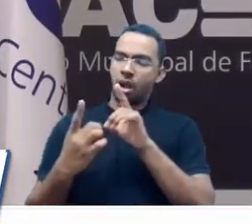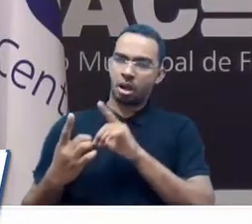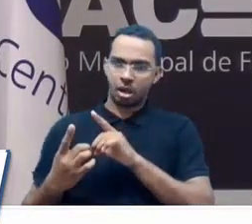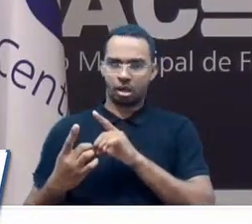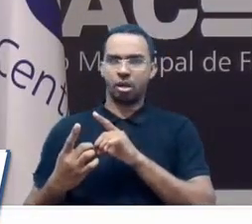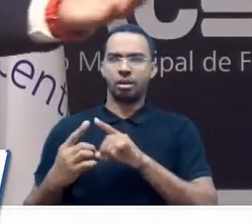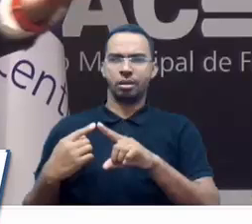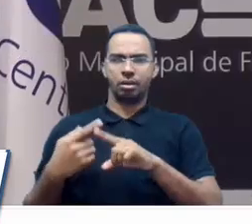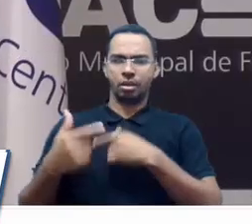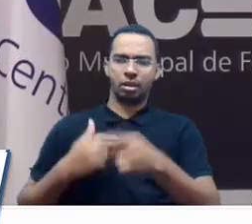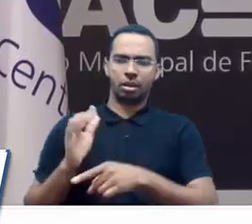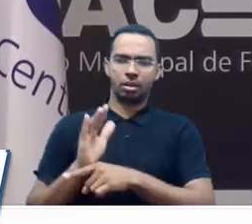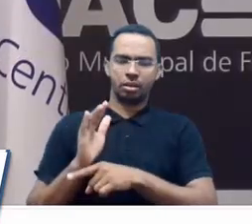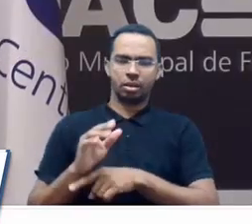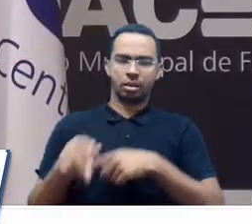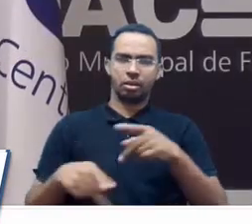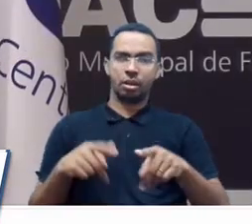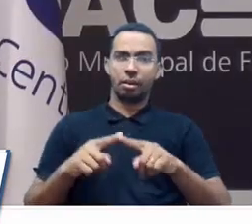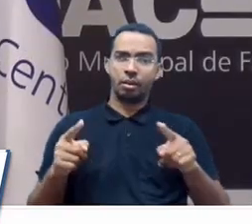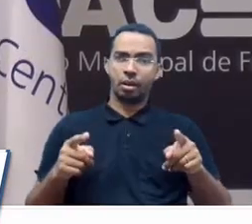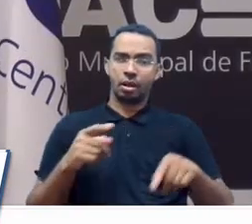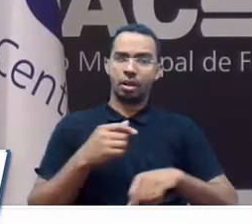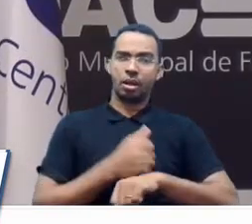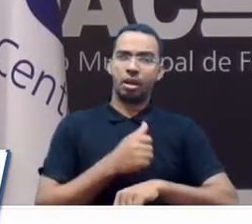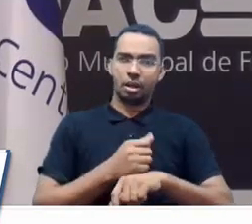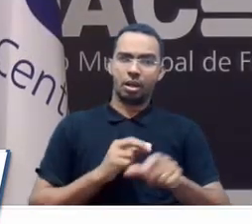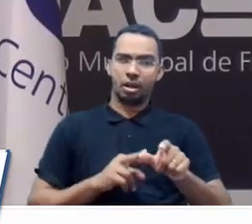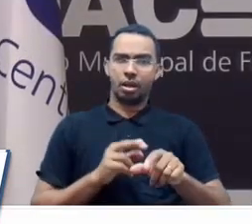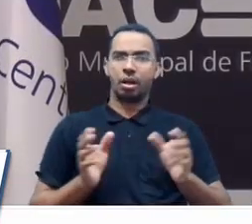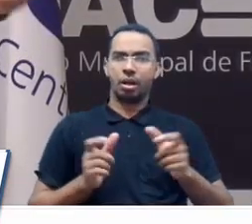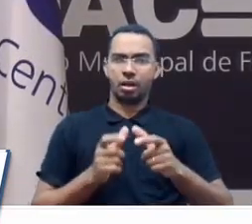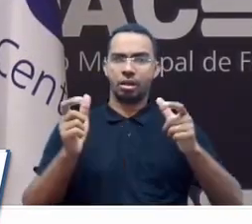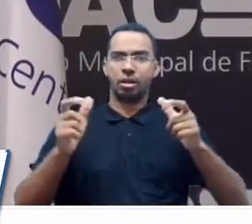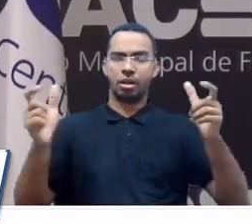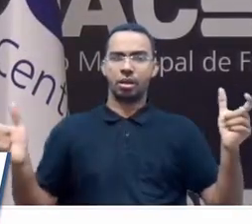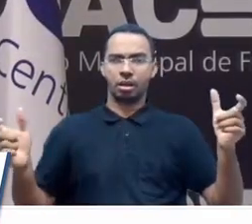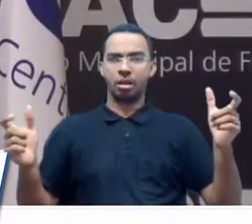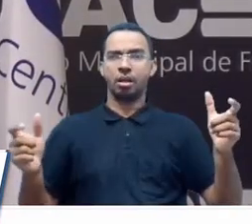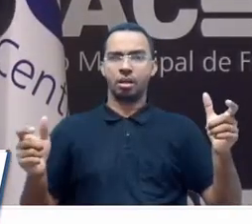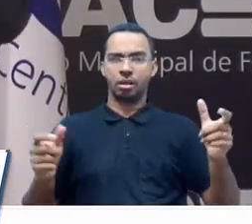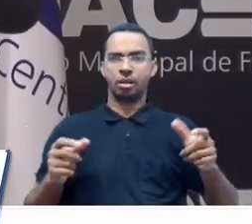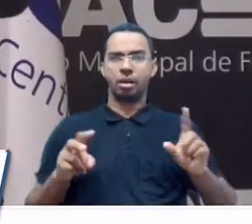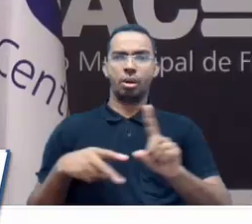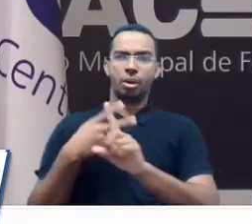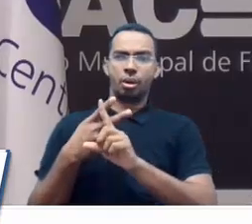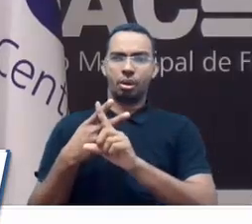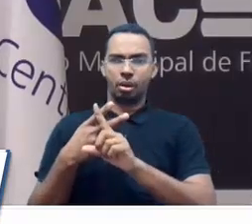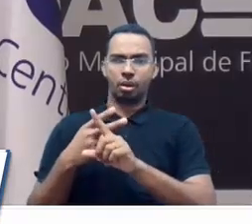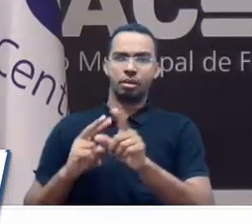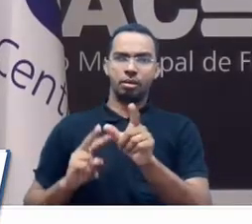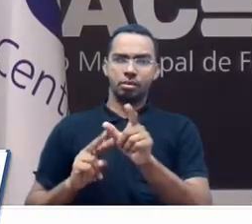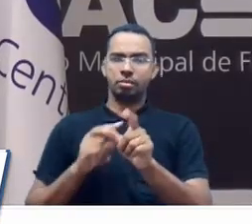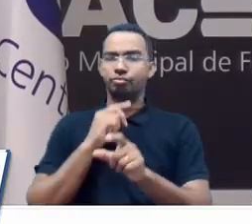para a população. Agora a Câmara, nós estamos estagnados aqui, a cidade cresce, as demandas crescem, dobra de gente aqui na Câmara, a gente não